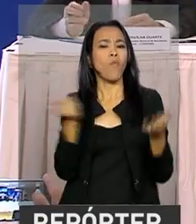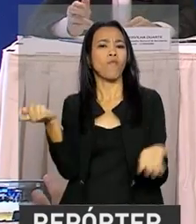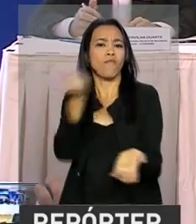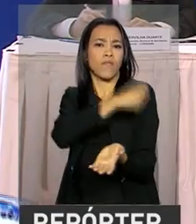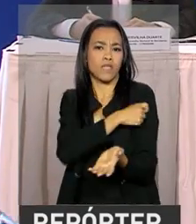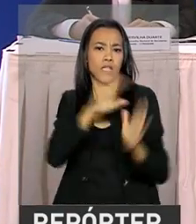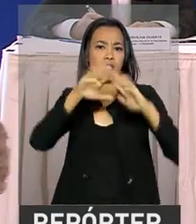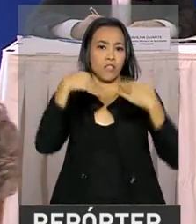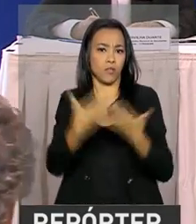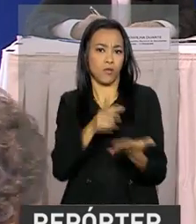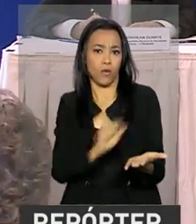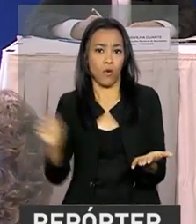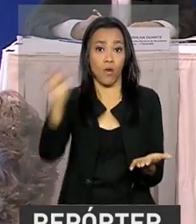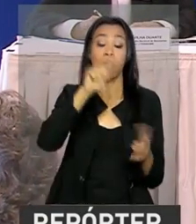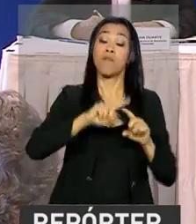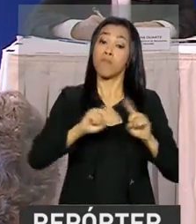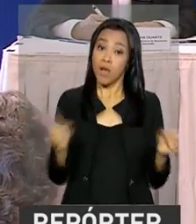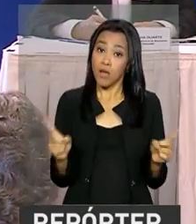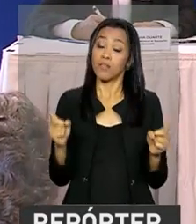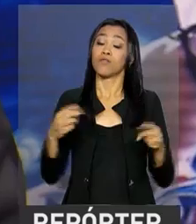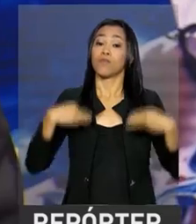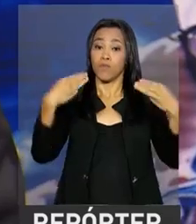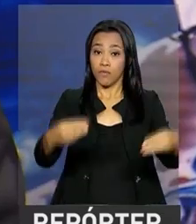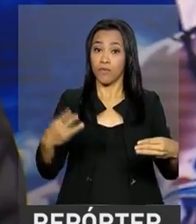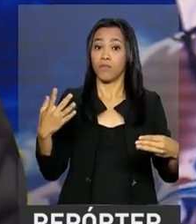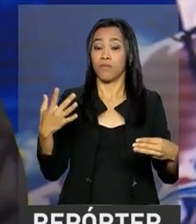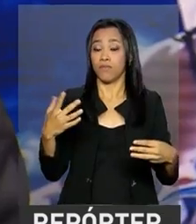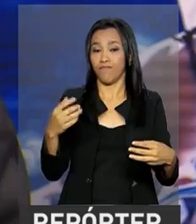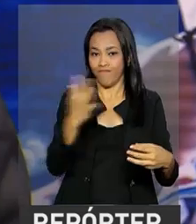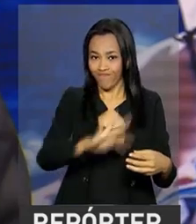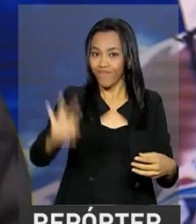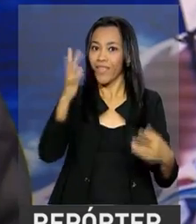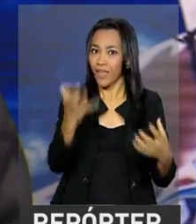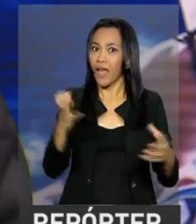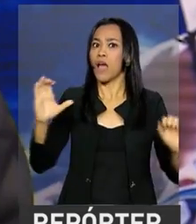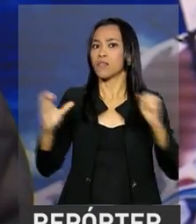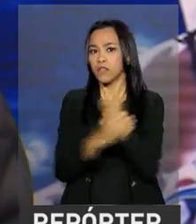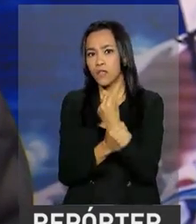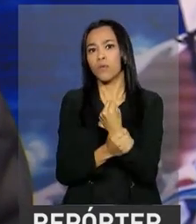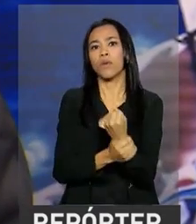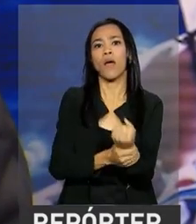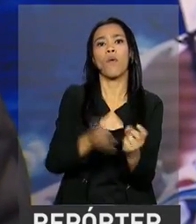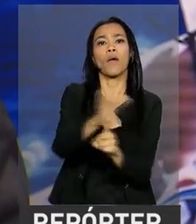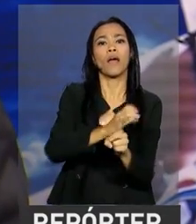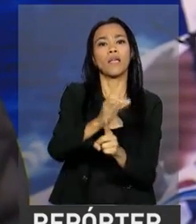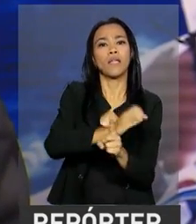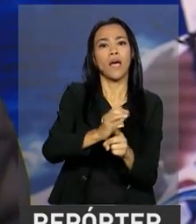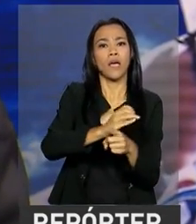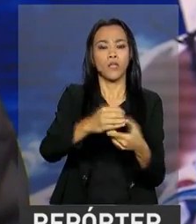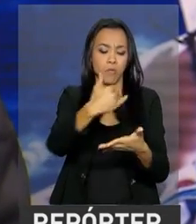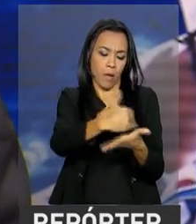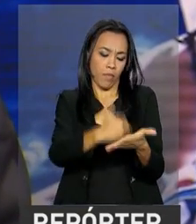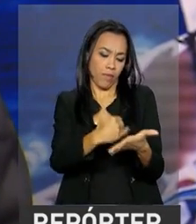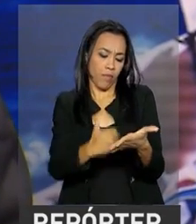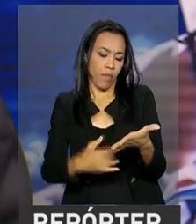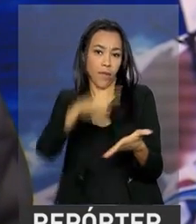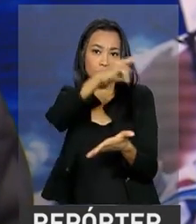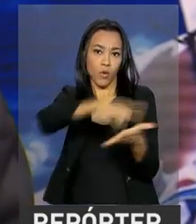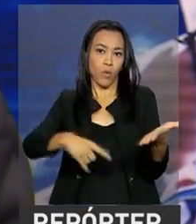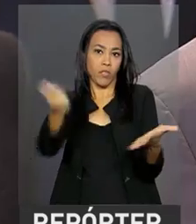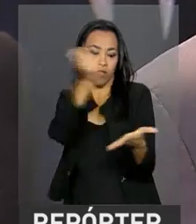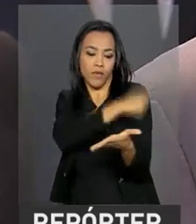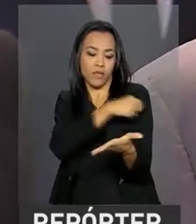federal Quer garantir que a carteira de vacinação dos alunos esteja em ao na hora